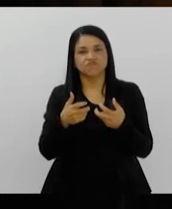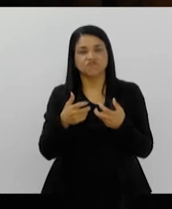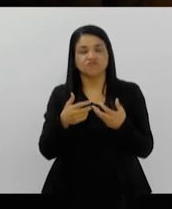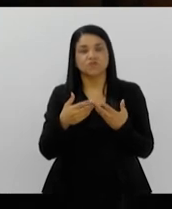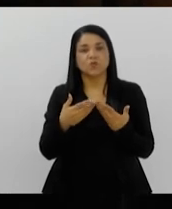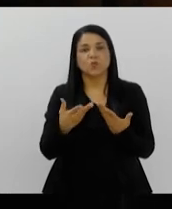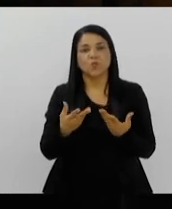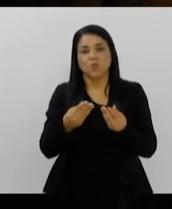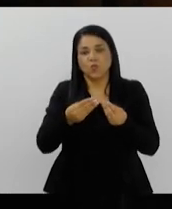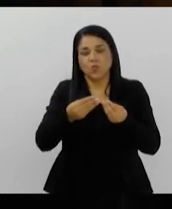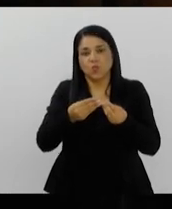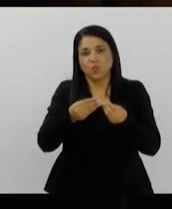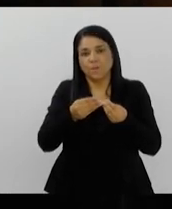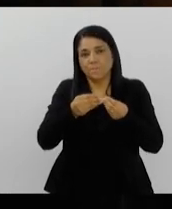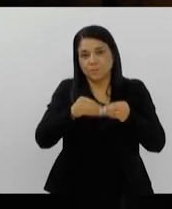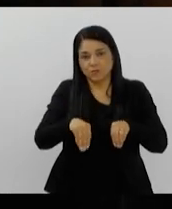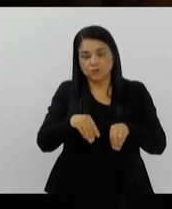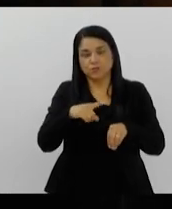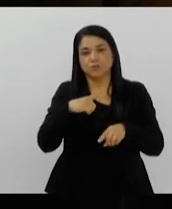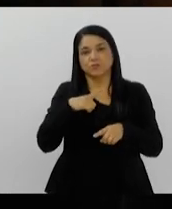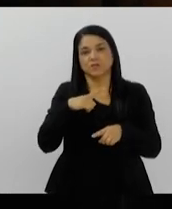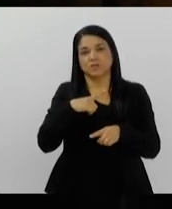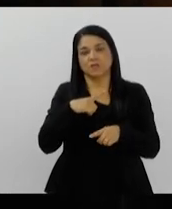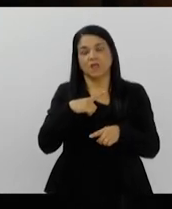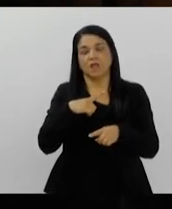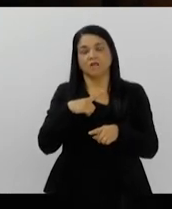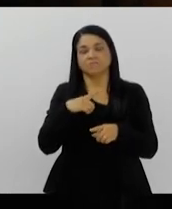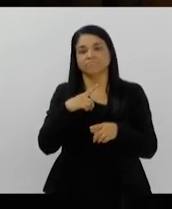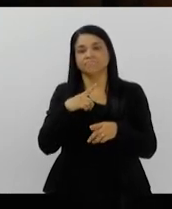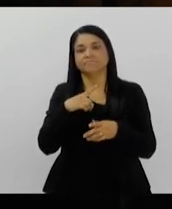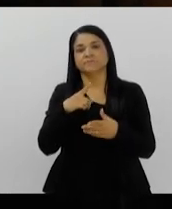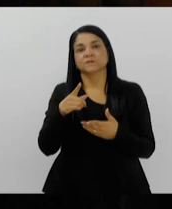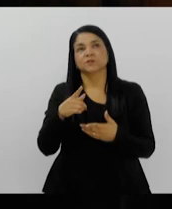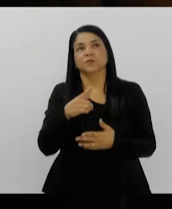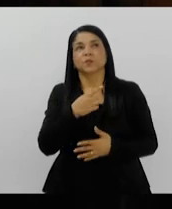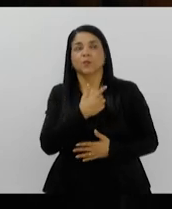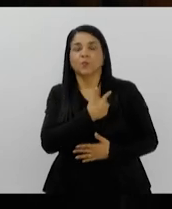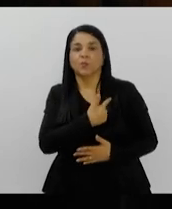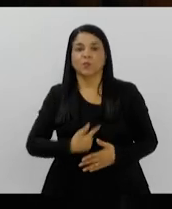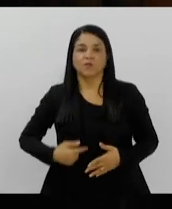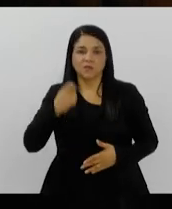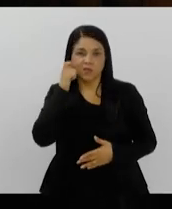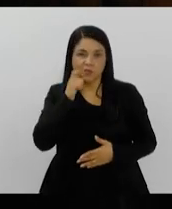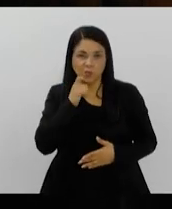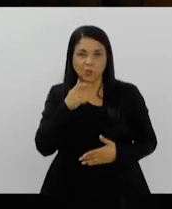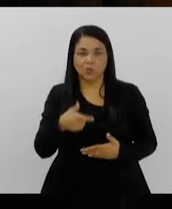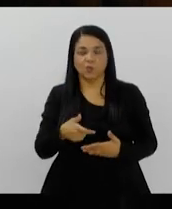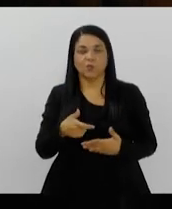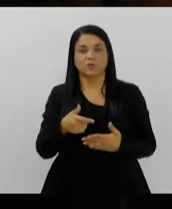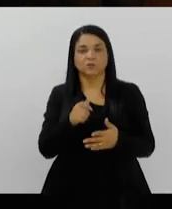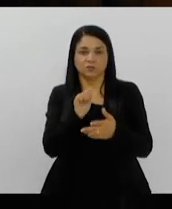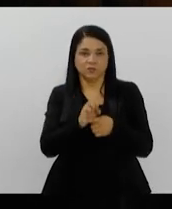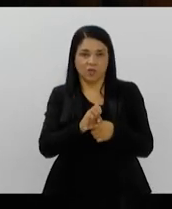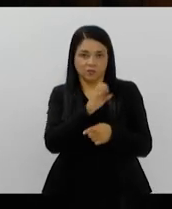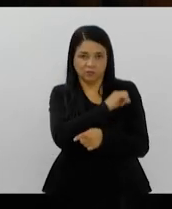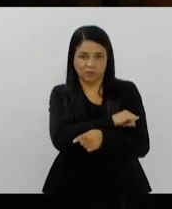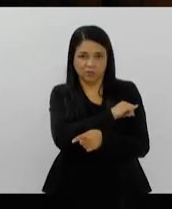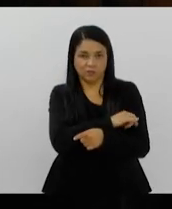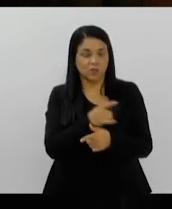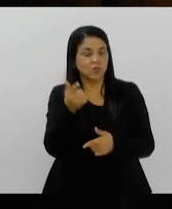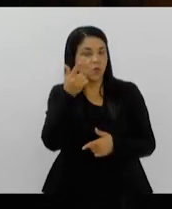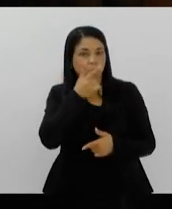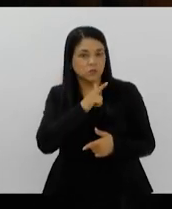legado desse ciclo de Cláudio Castro à frente do governo do Estado do Rio de Janeiro. Não conseguiu